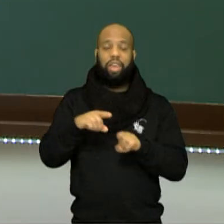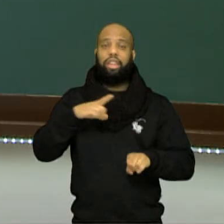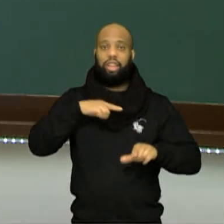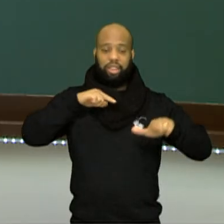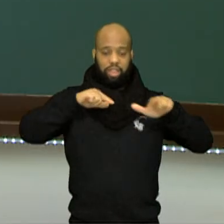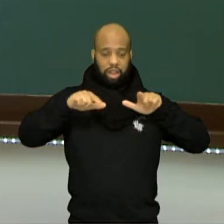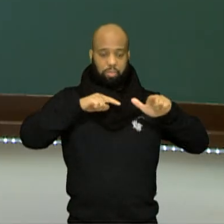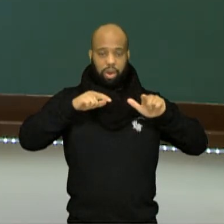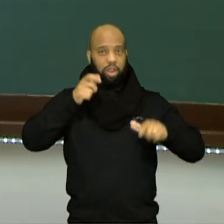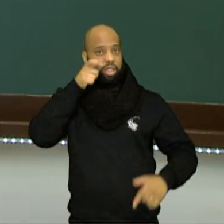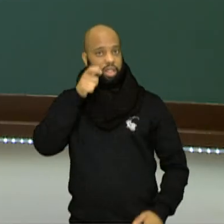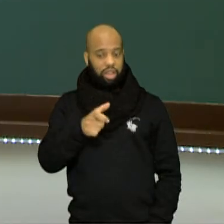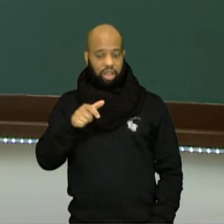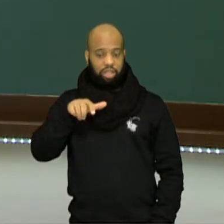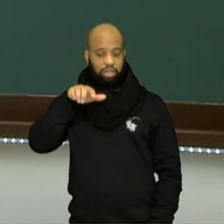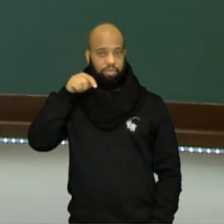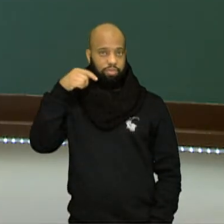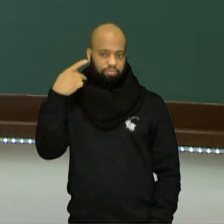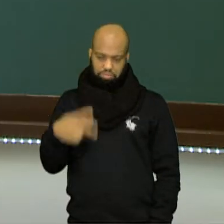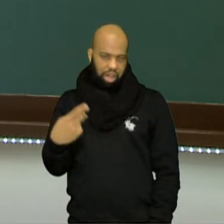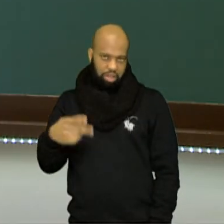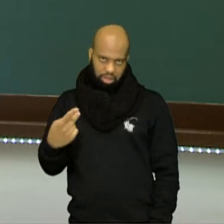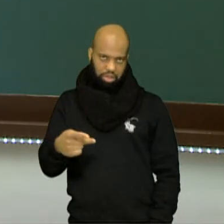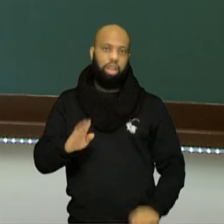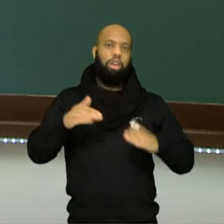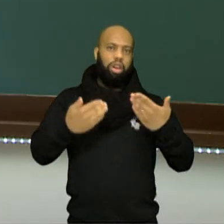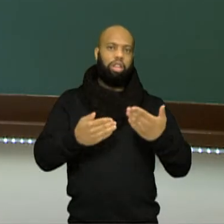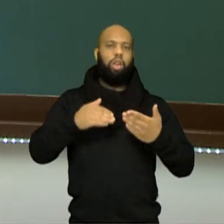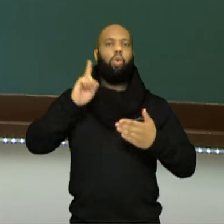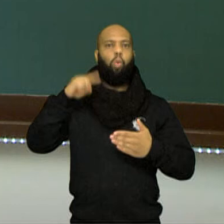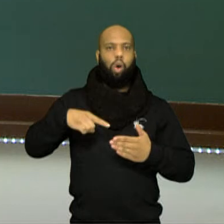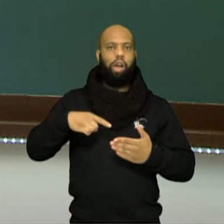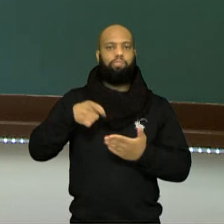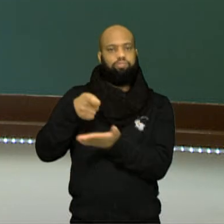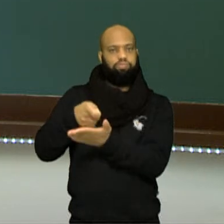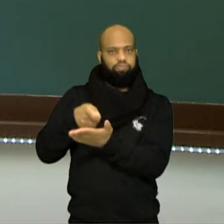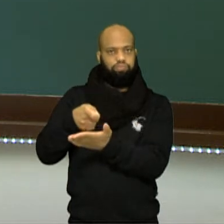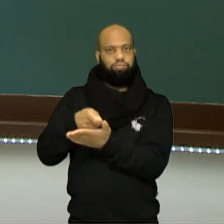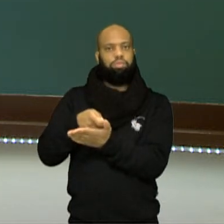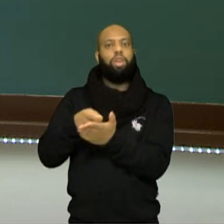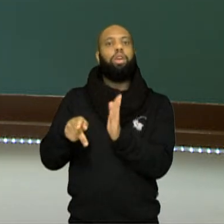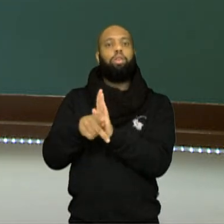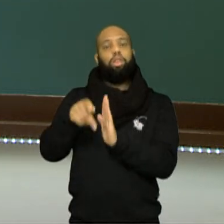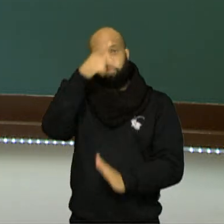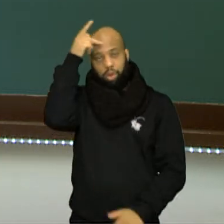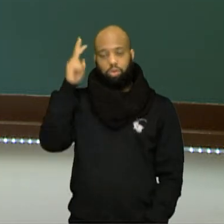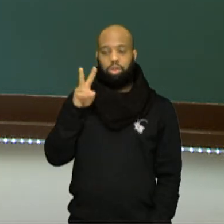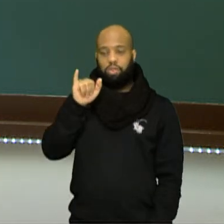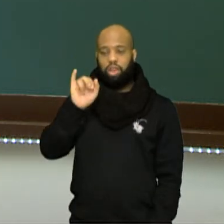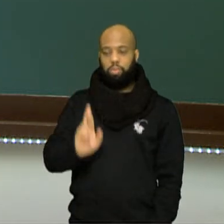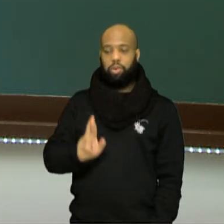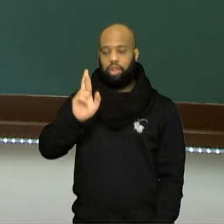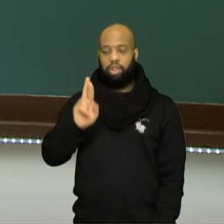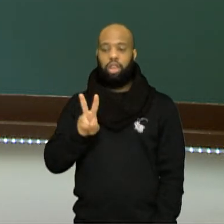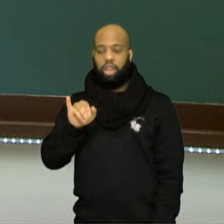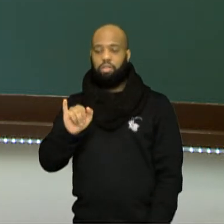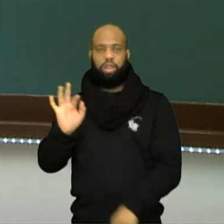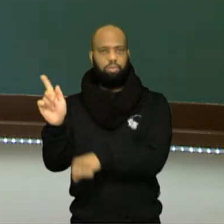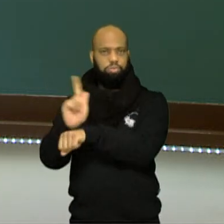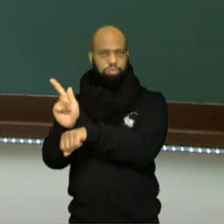públicos de interesse local, né? Então, a competência desses representantes que vão gerir